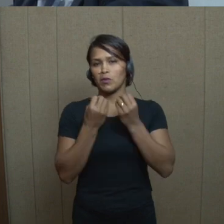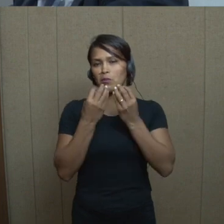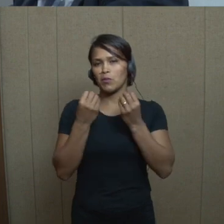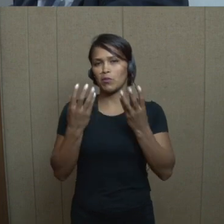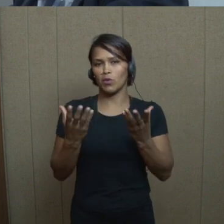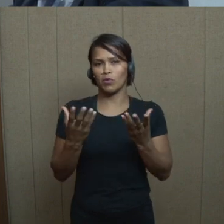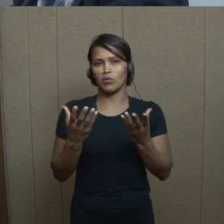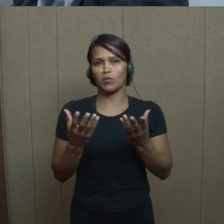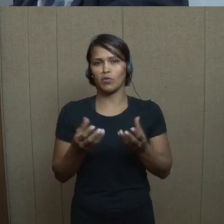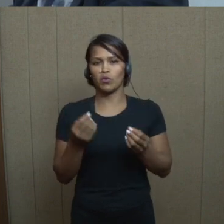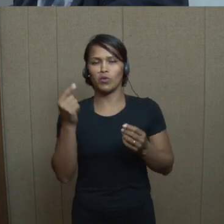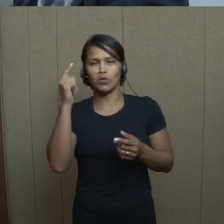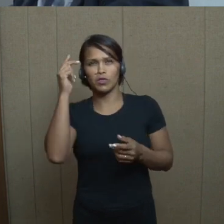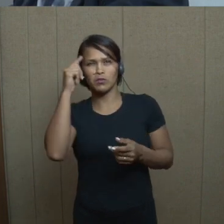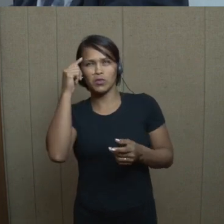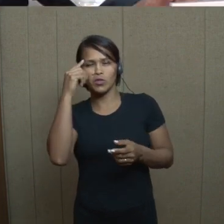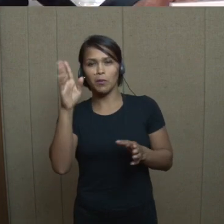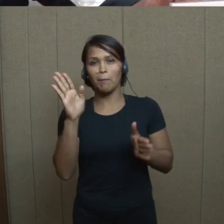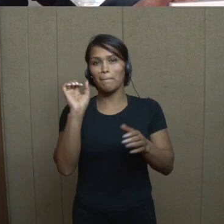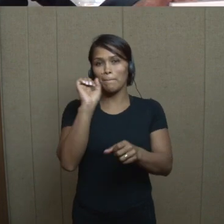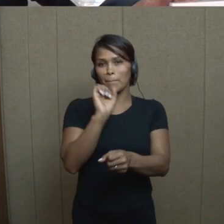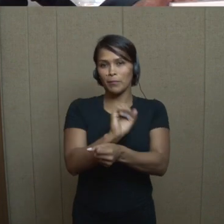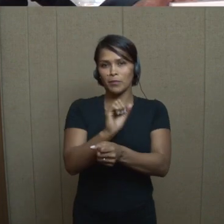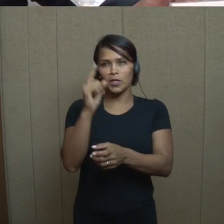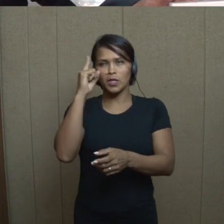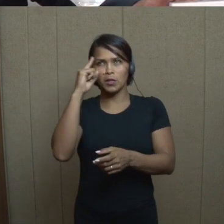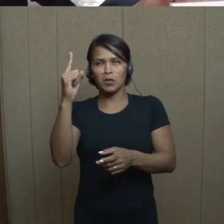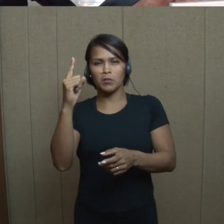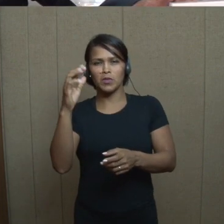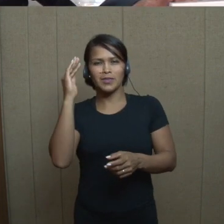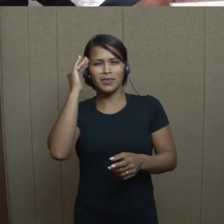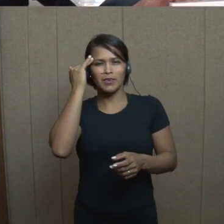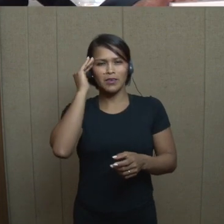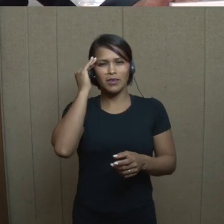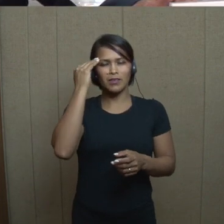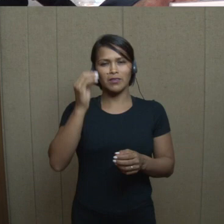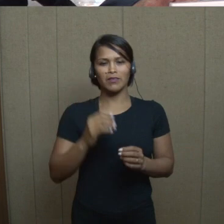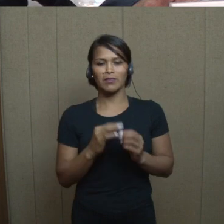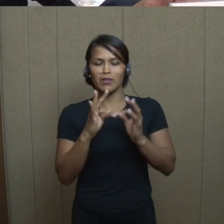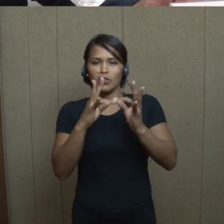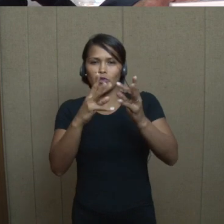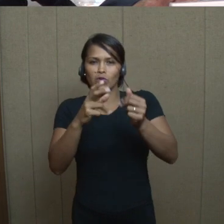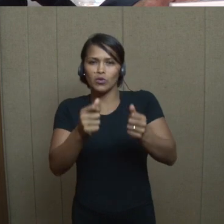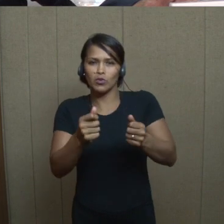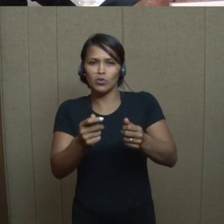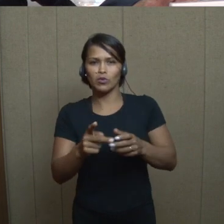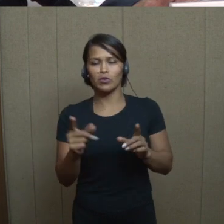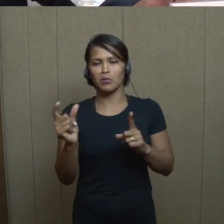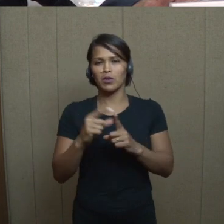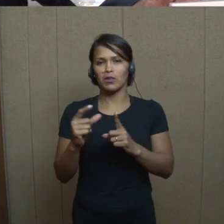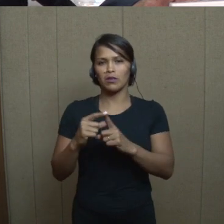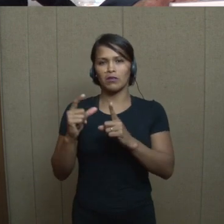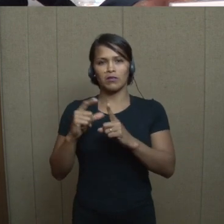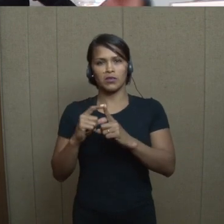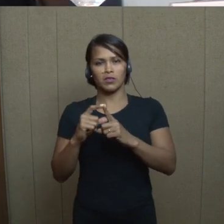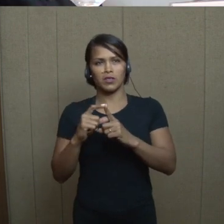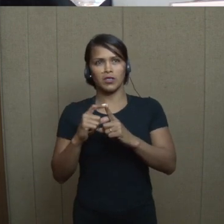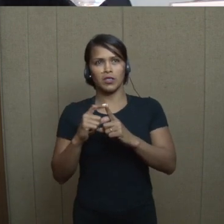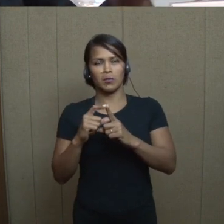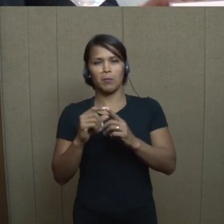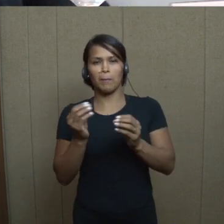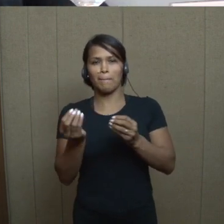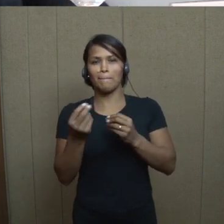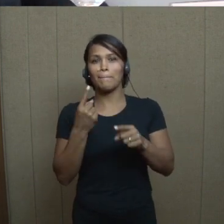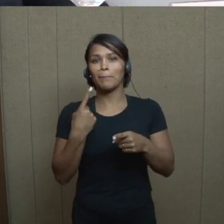pessoas tomam tempo para entender o que eles querem dizer com certos conceitos, certas palavras. É por isso que nós fizemos